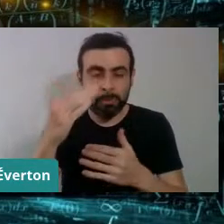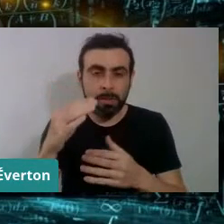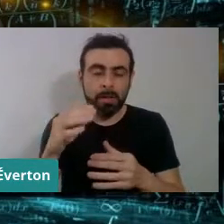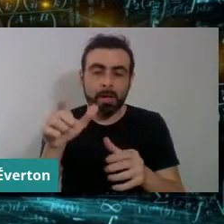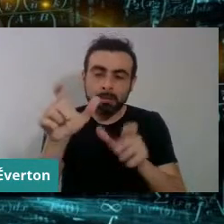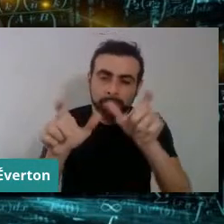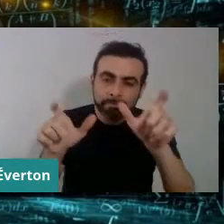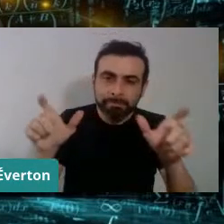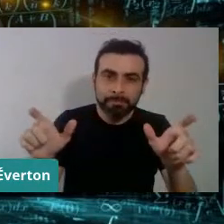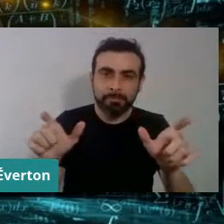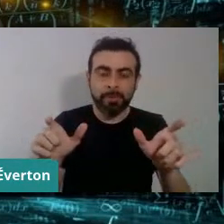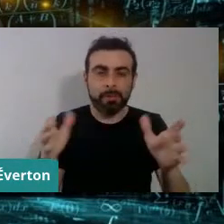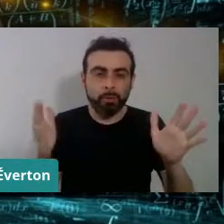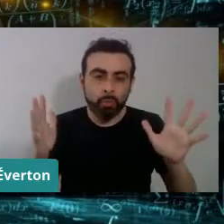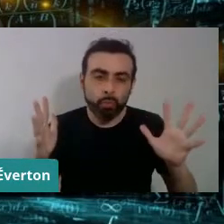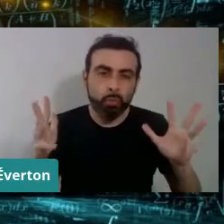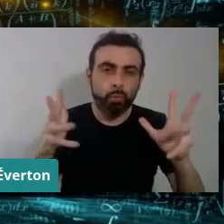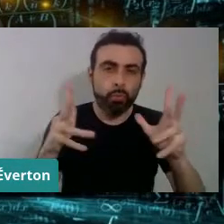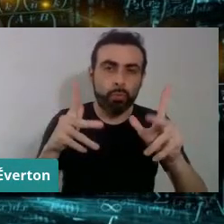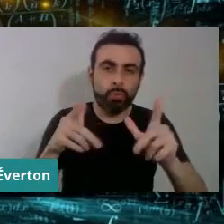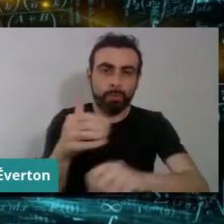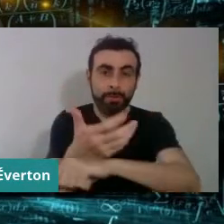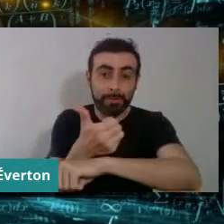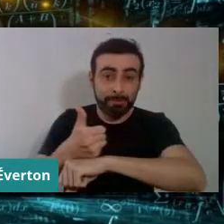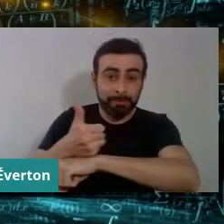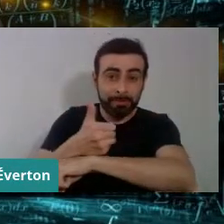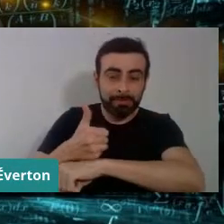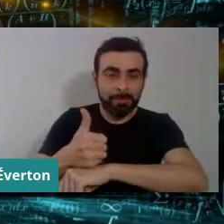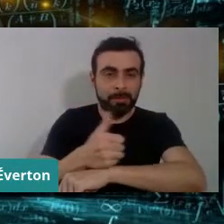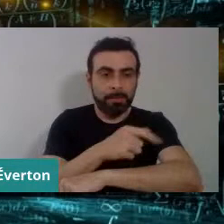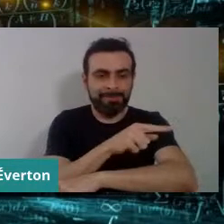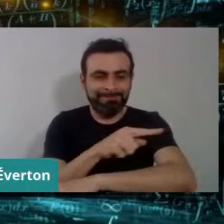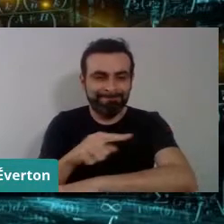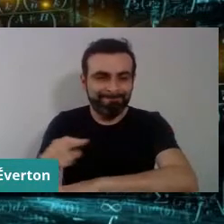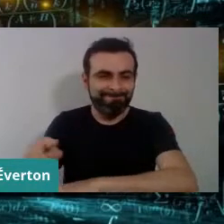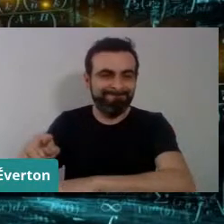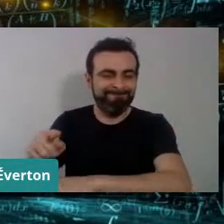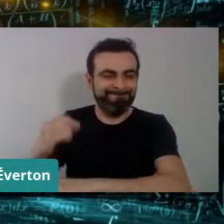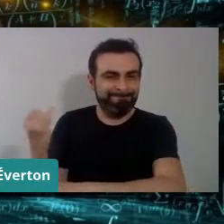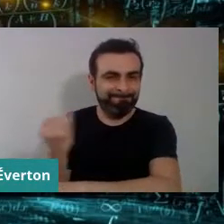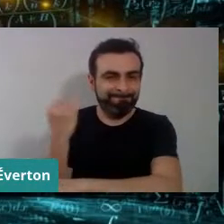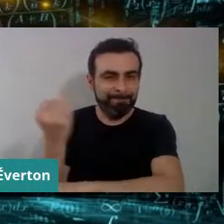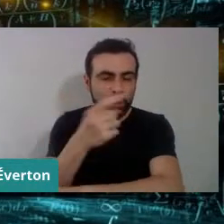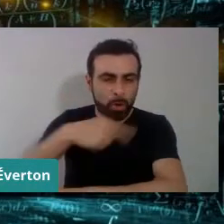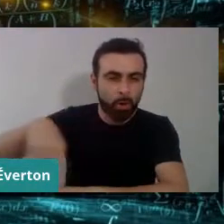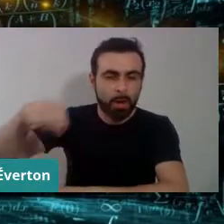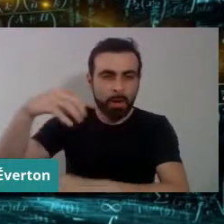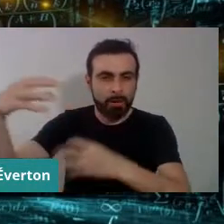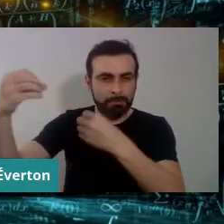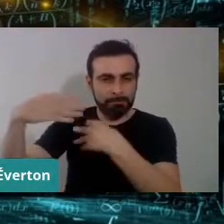esses profissionais que foram imprescindíveis para todos nós.